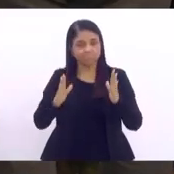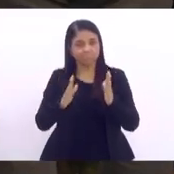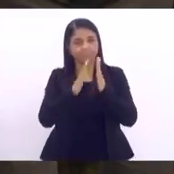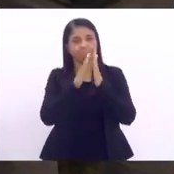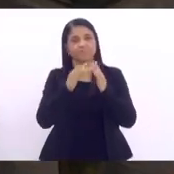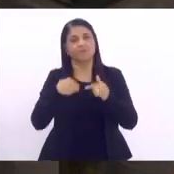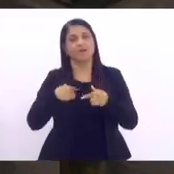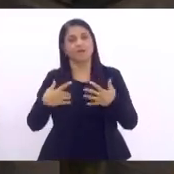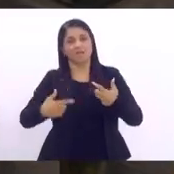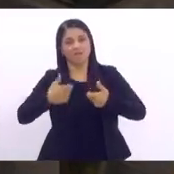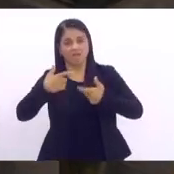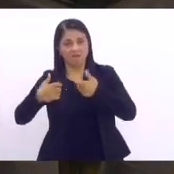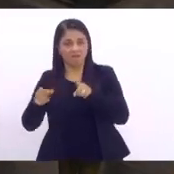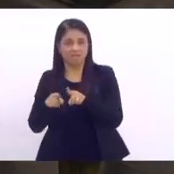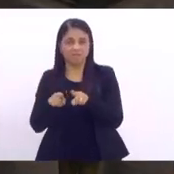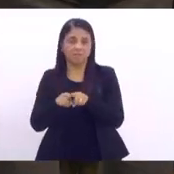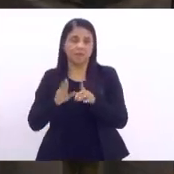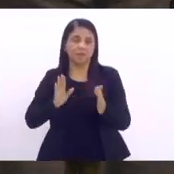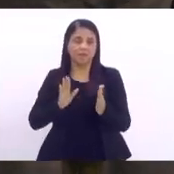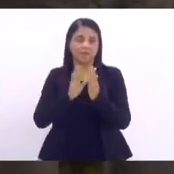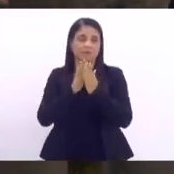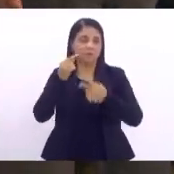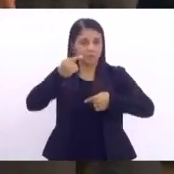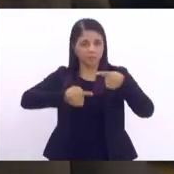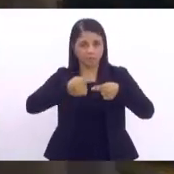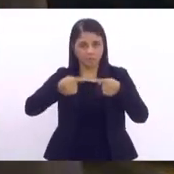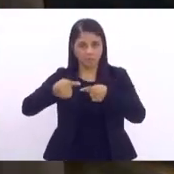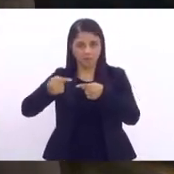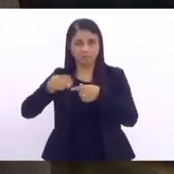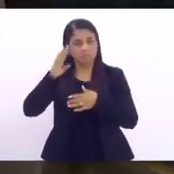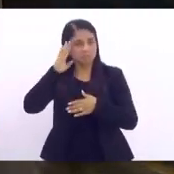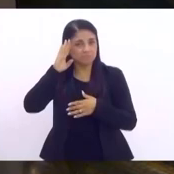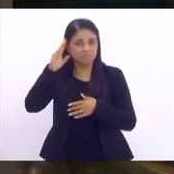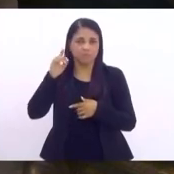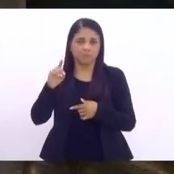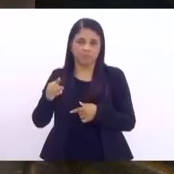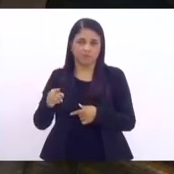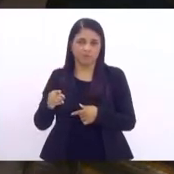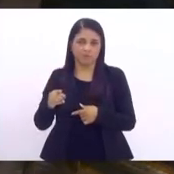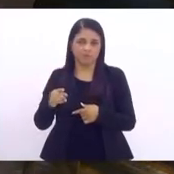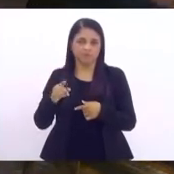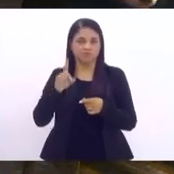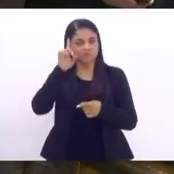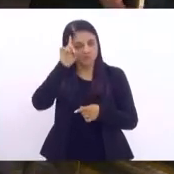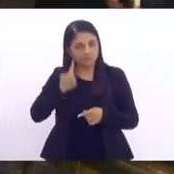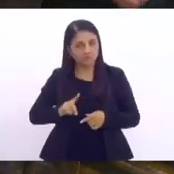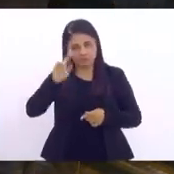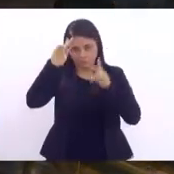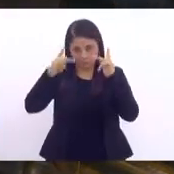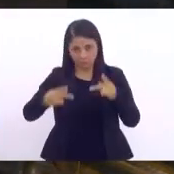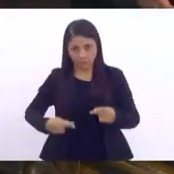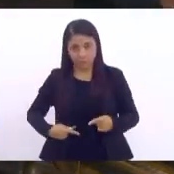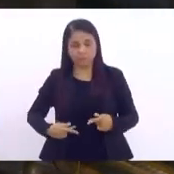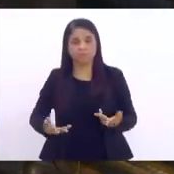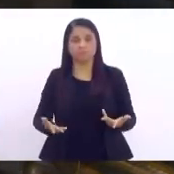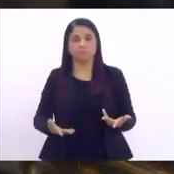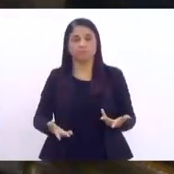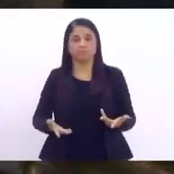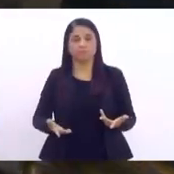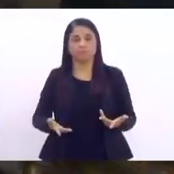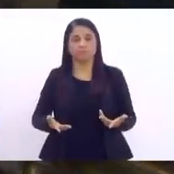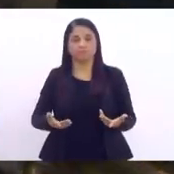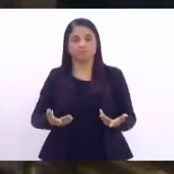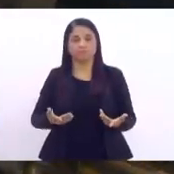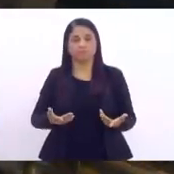enfrentar um debate que é essencial de dignidade humana, de direitos humanos e de assegurar